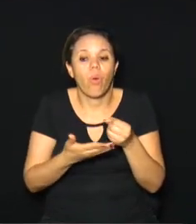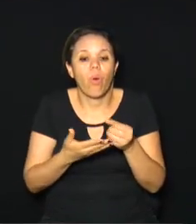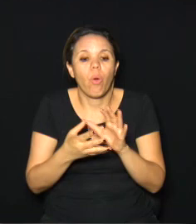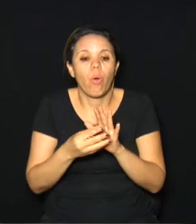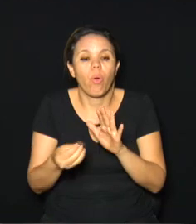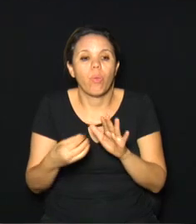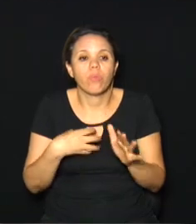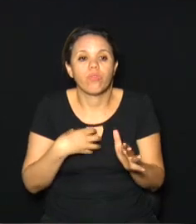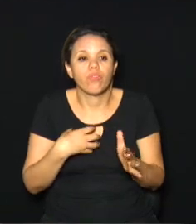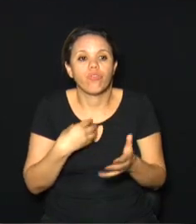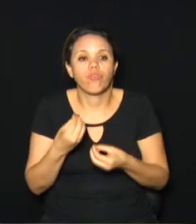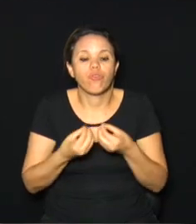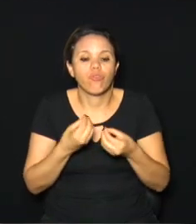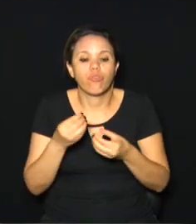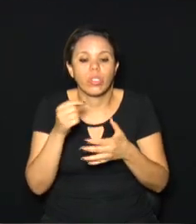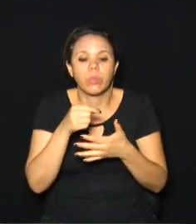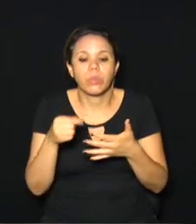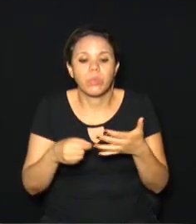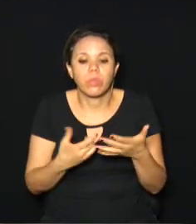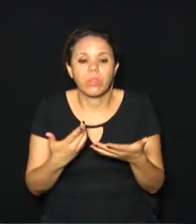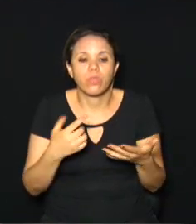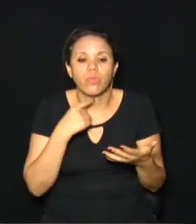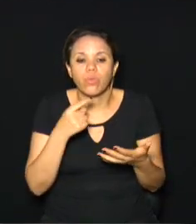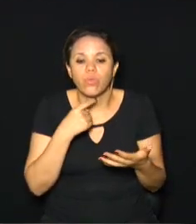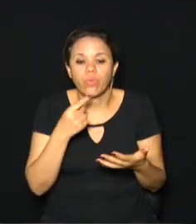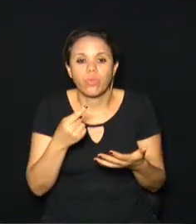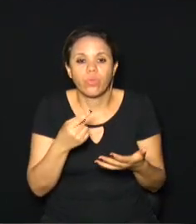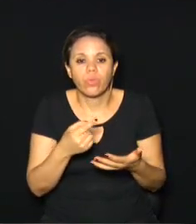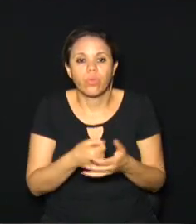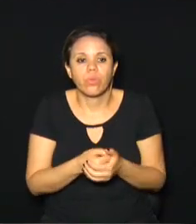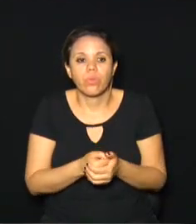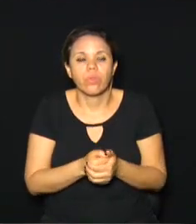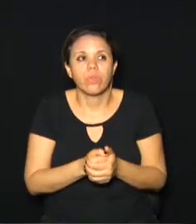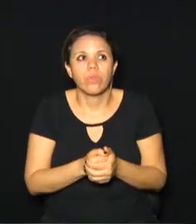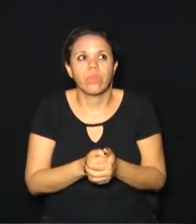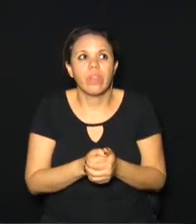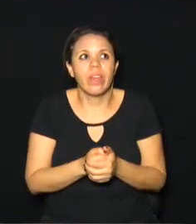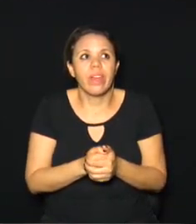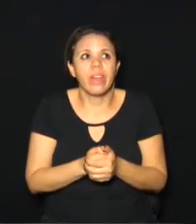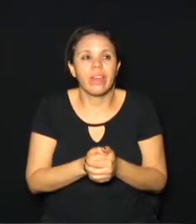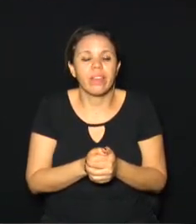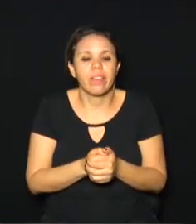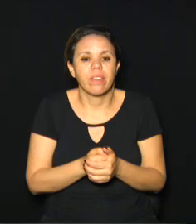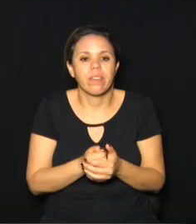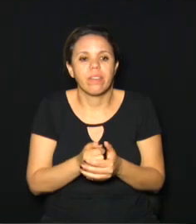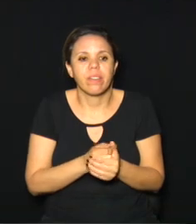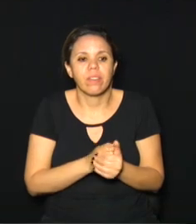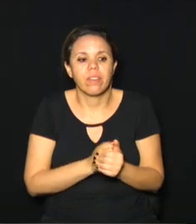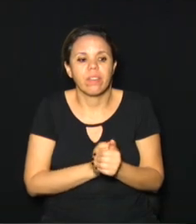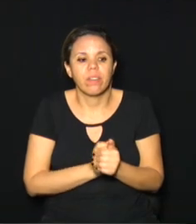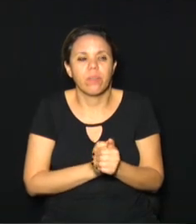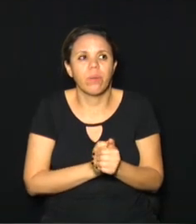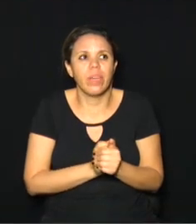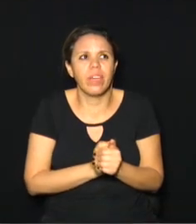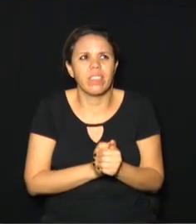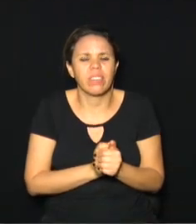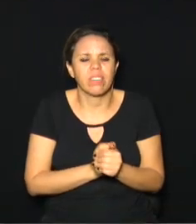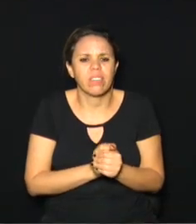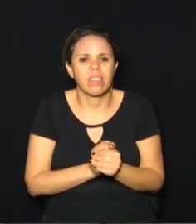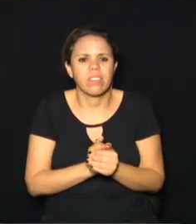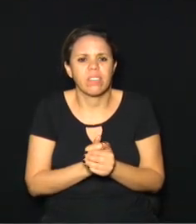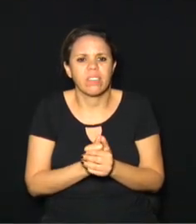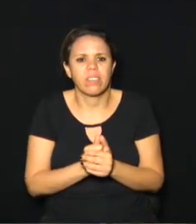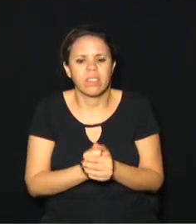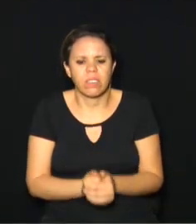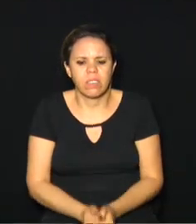vai voltar, como é que fica a situação? É uma situação pontual, é uma questão operacional aqui. Com relação ao grupo de risco, obviamente que